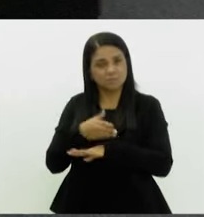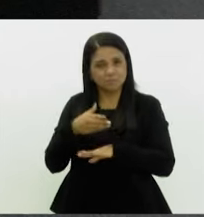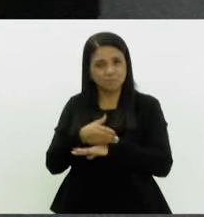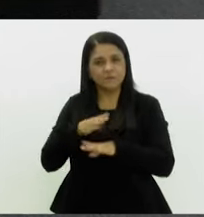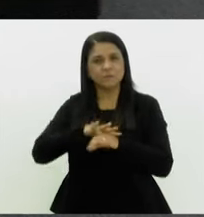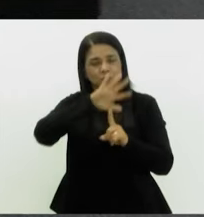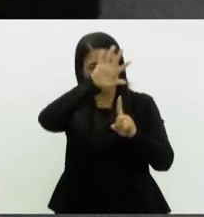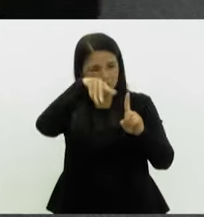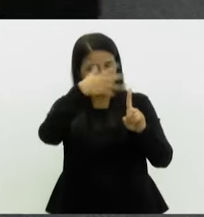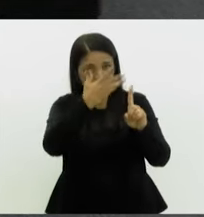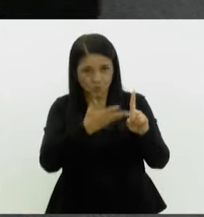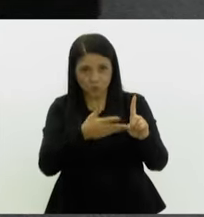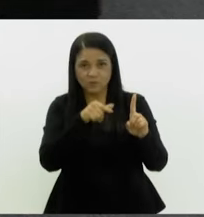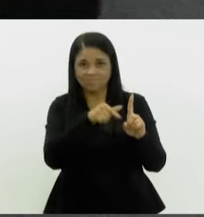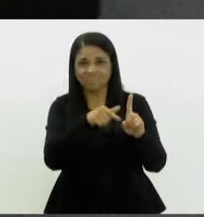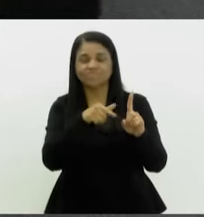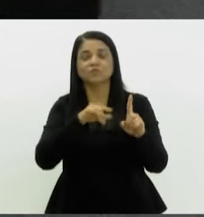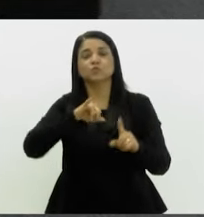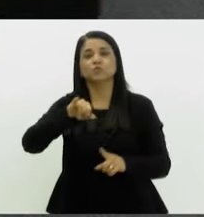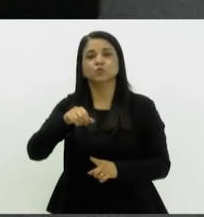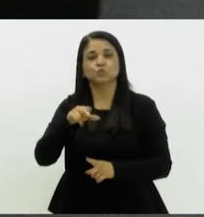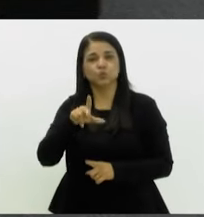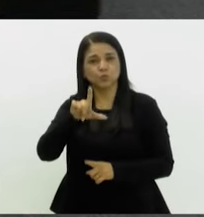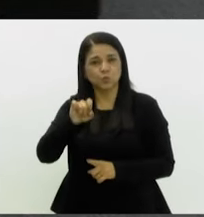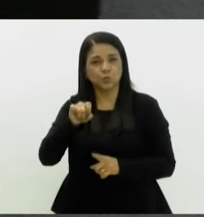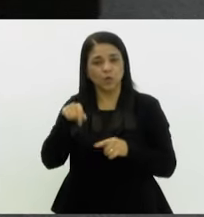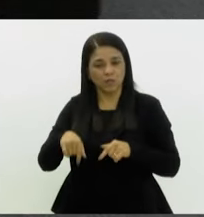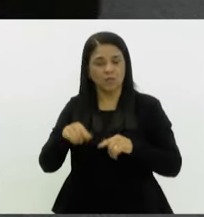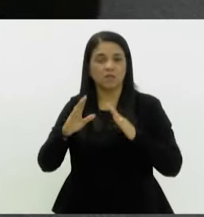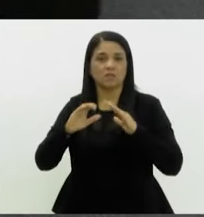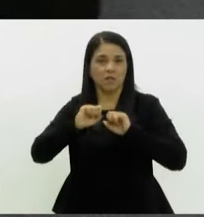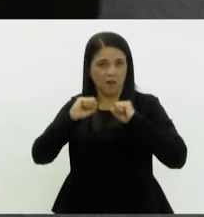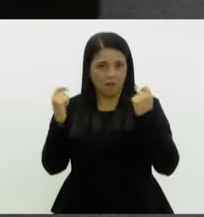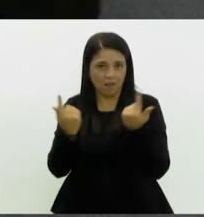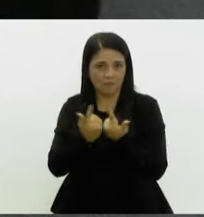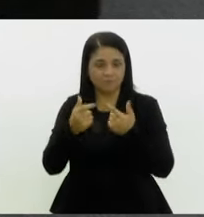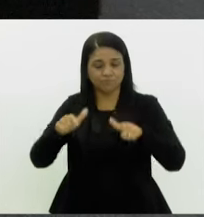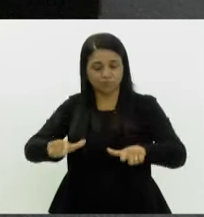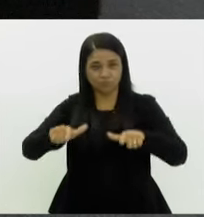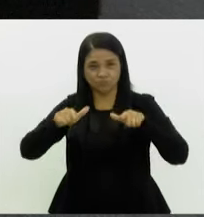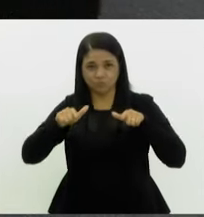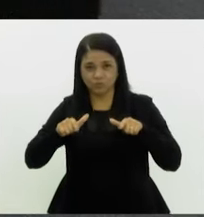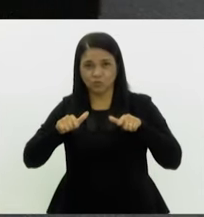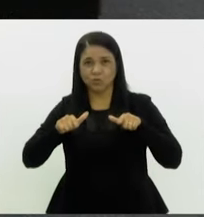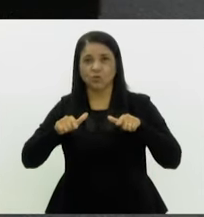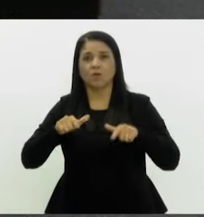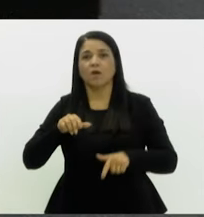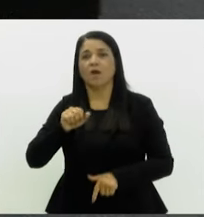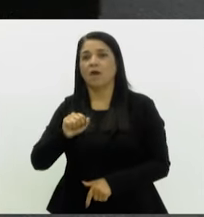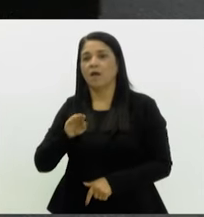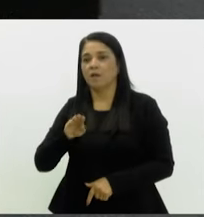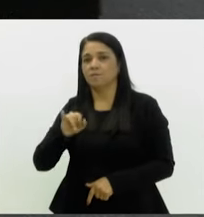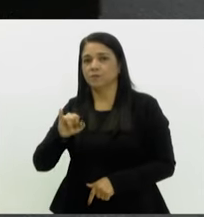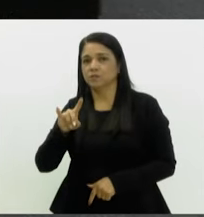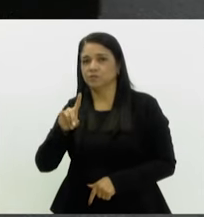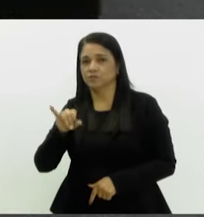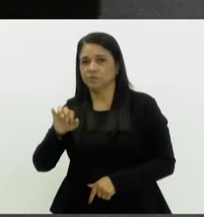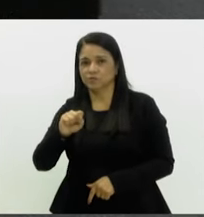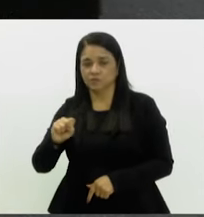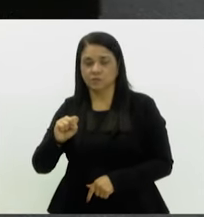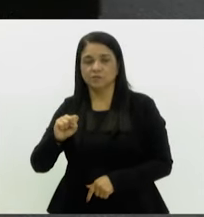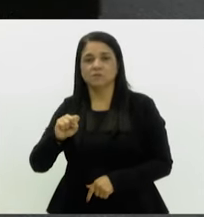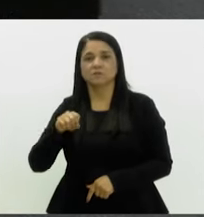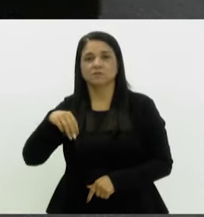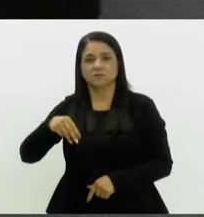cerimônia. Julinho foi homenageado pela casa, recebeu a moção Abdias Nascimento e foi um